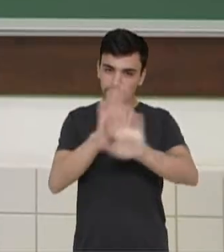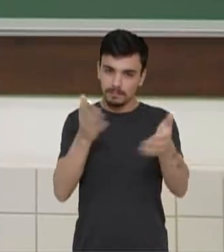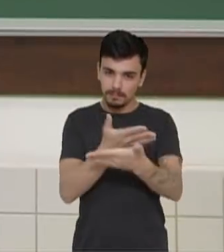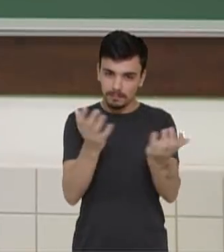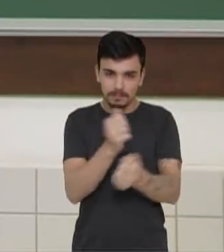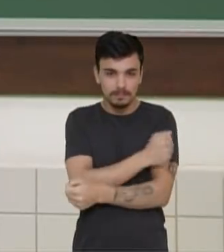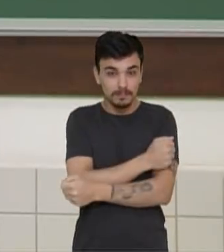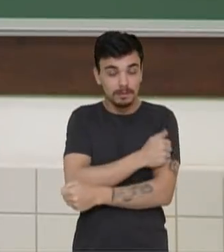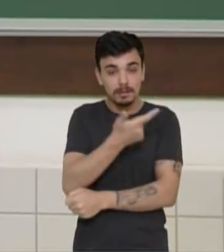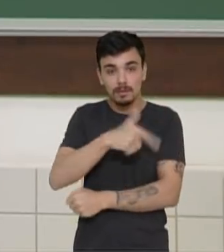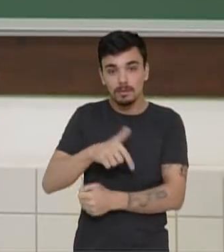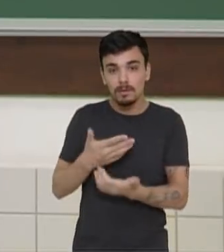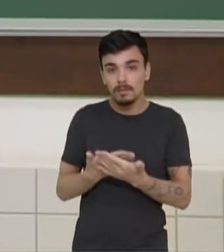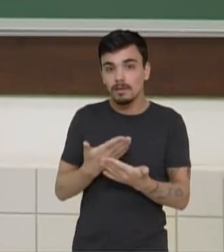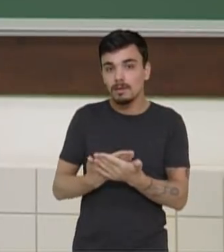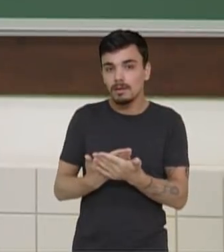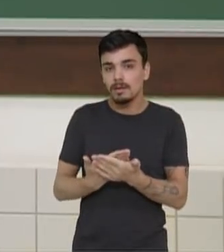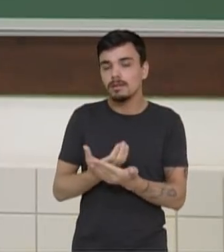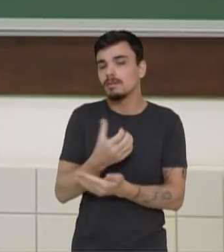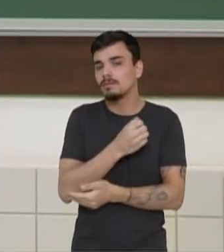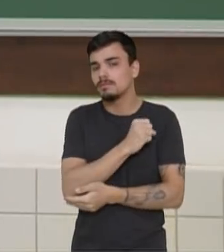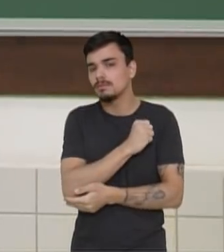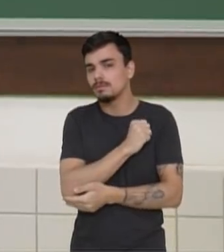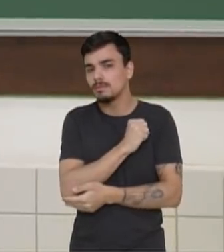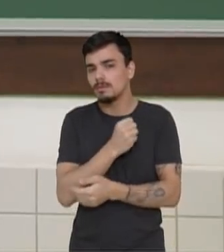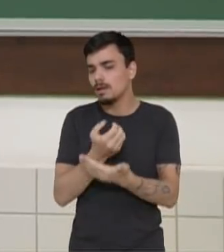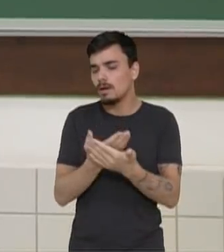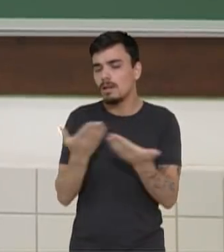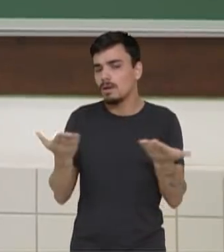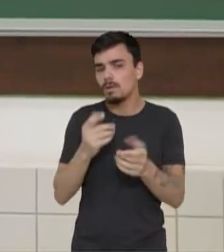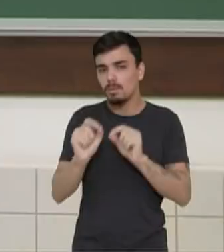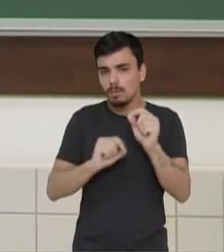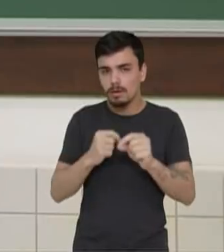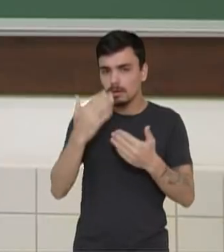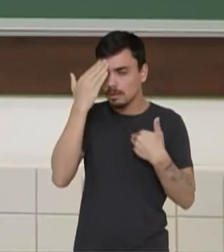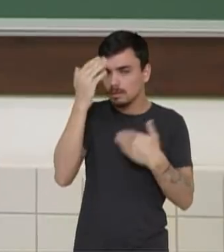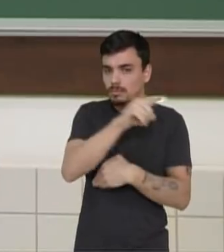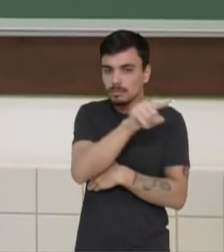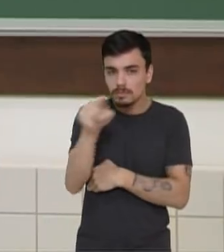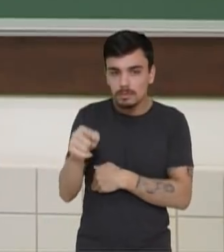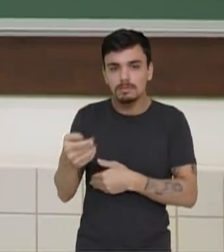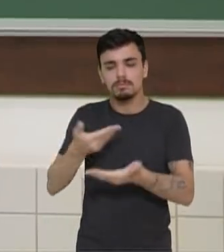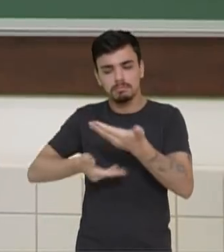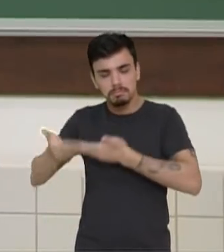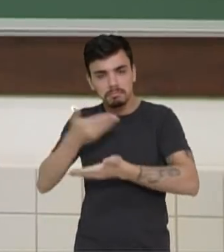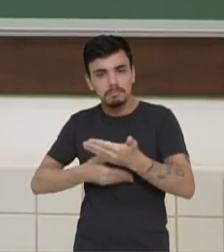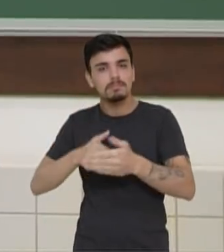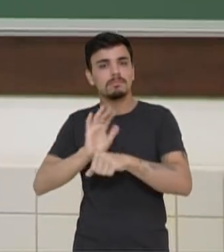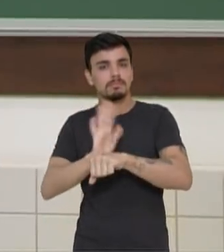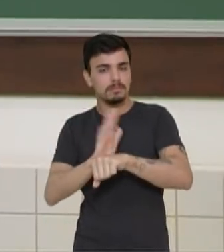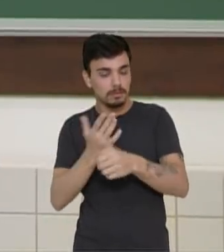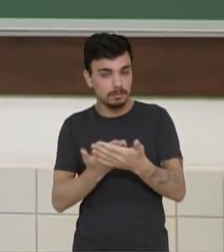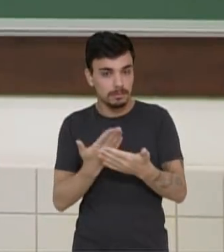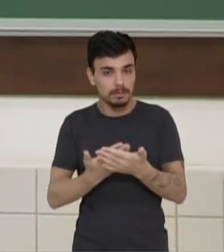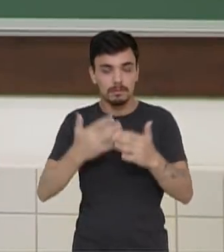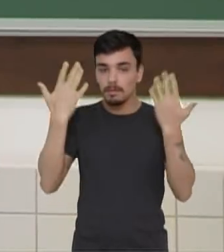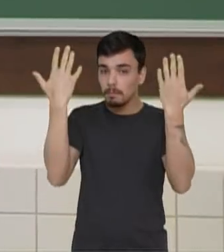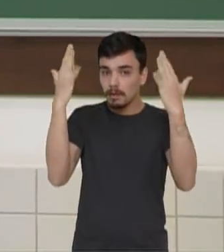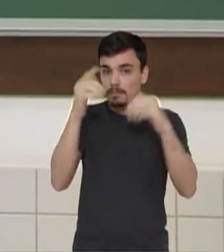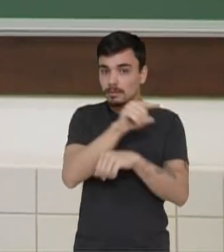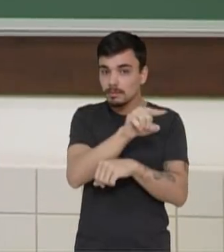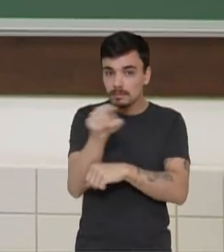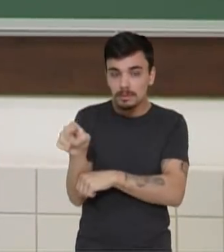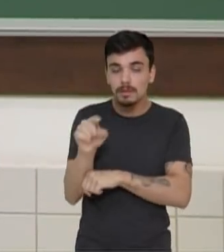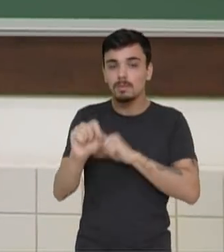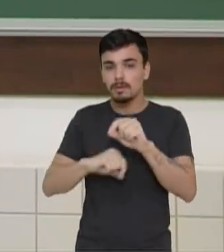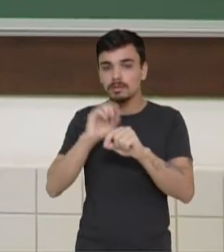alunos, vamos para a nossa 97ª aula. Agradeço a todos por estarem aí participando das videoaulas, parabenizo por aí